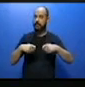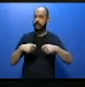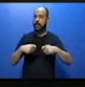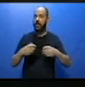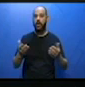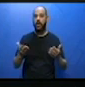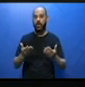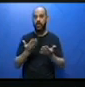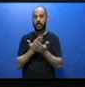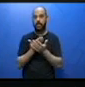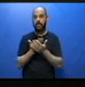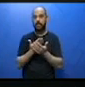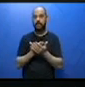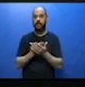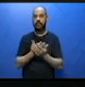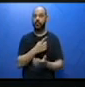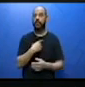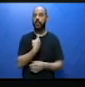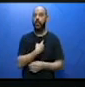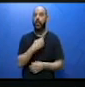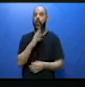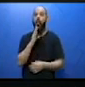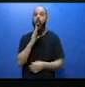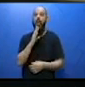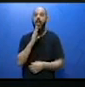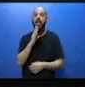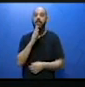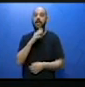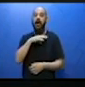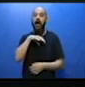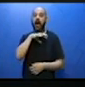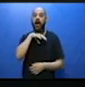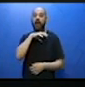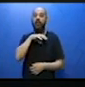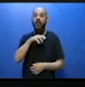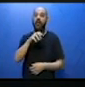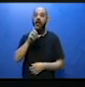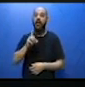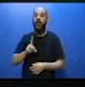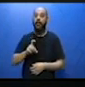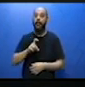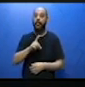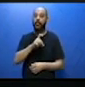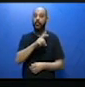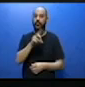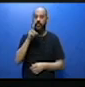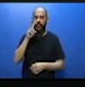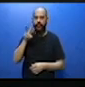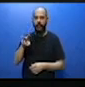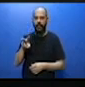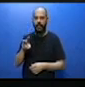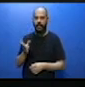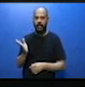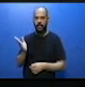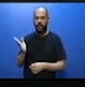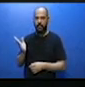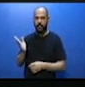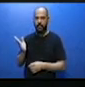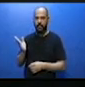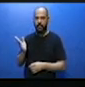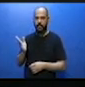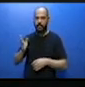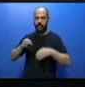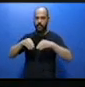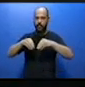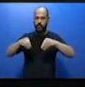um pouco sobre esses animais. Olha aqui, nós estamos percebendo o solo com a nossa vegetação